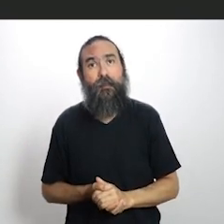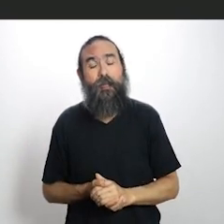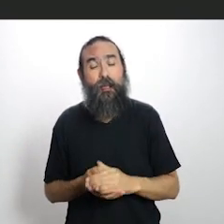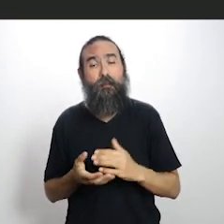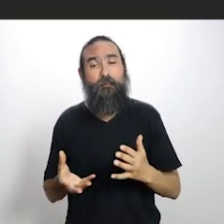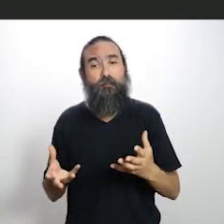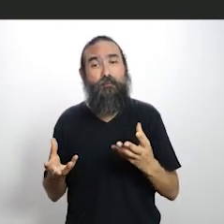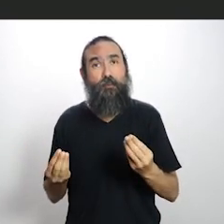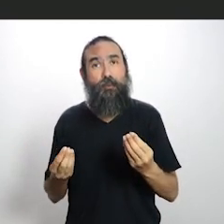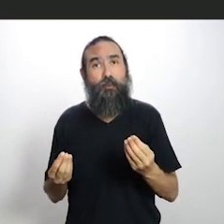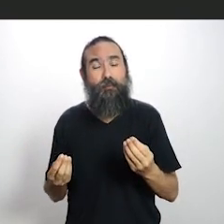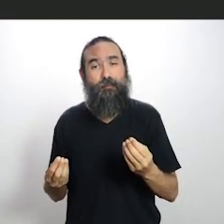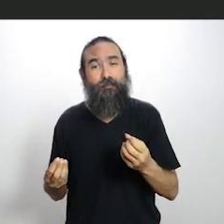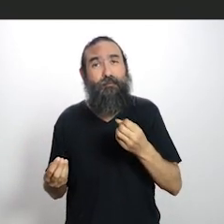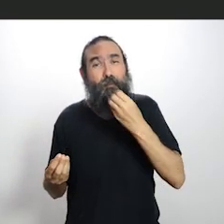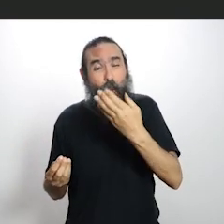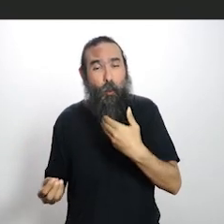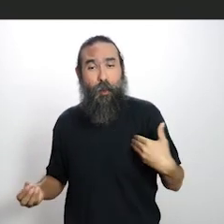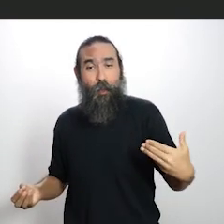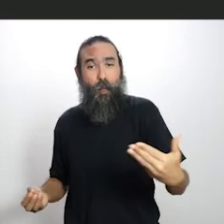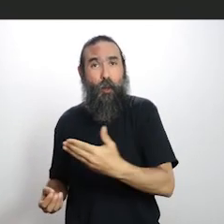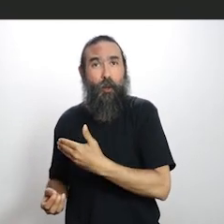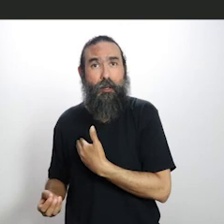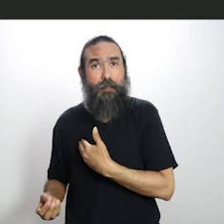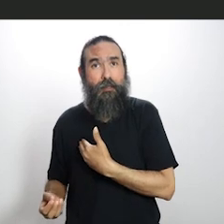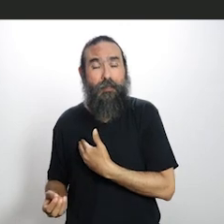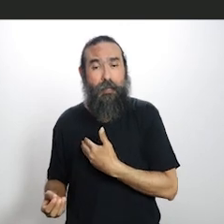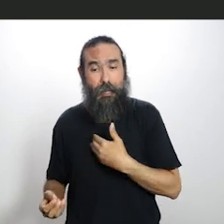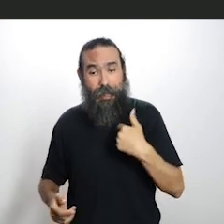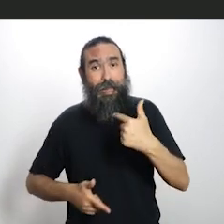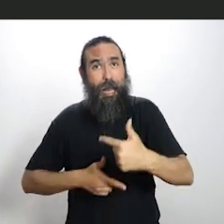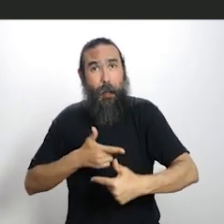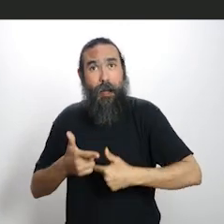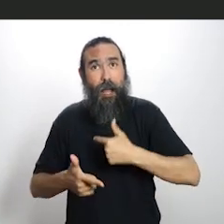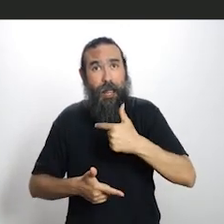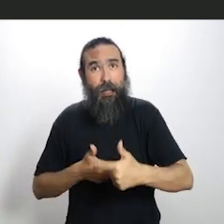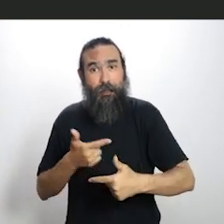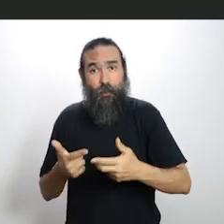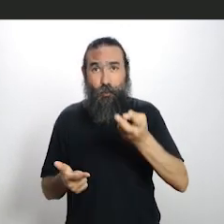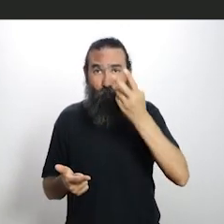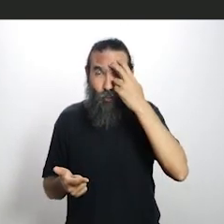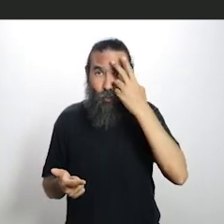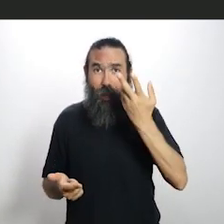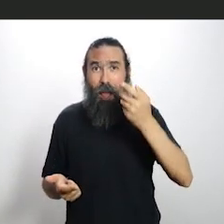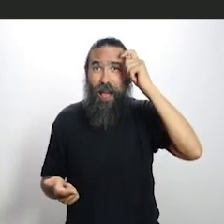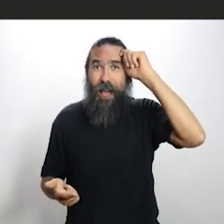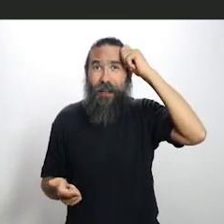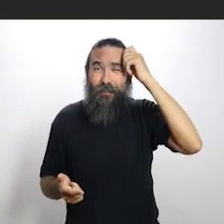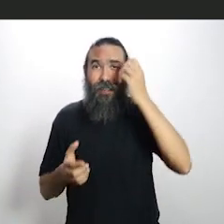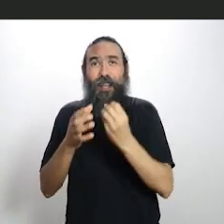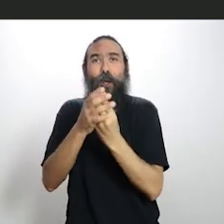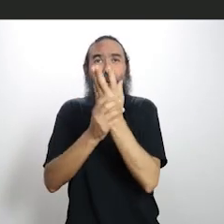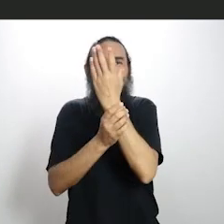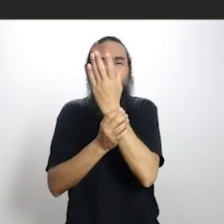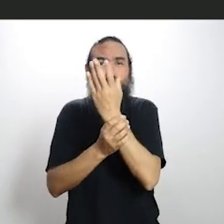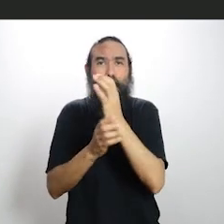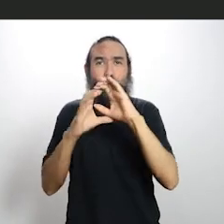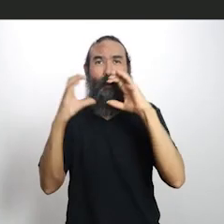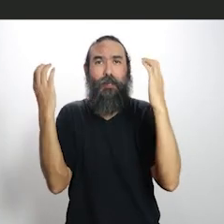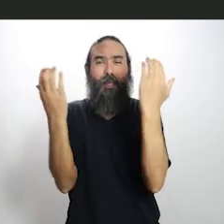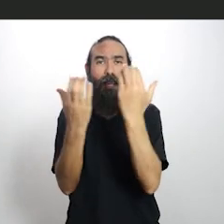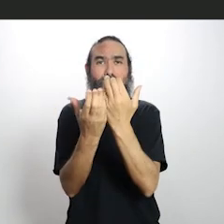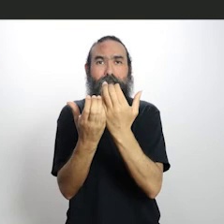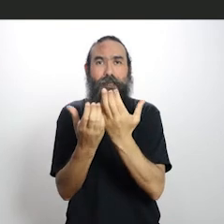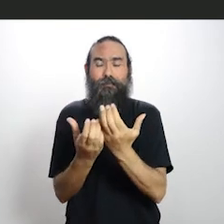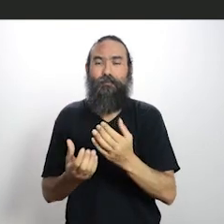tudo isso só queria também dar um salve para o meu amigo Juliano que eu venho trabalhando há muito tempo Juliano a gente